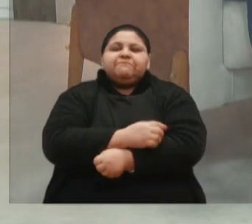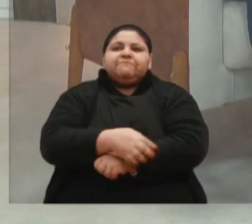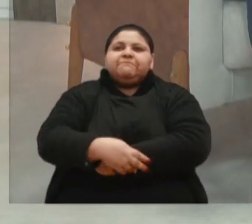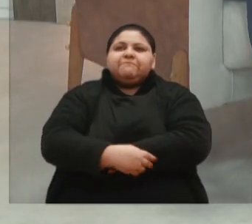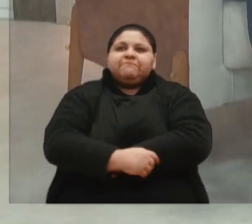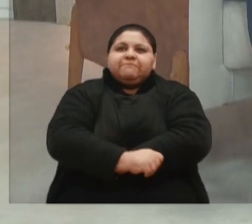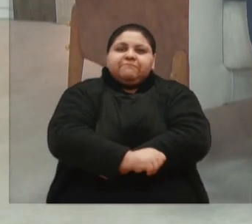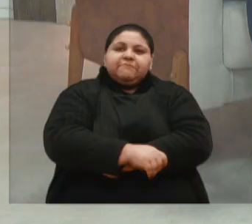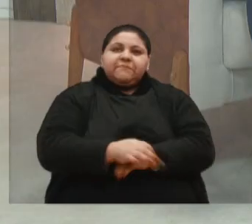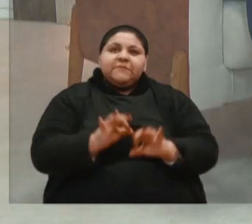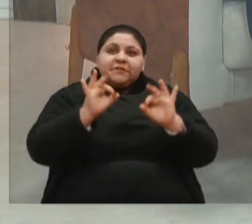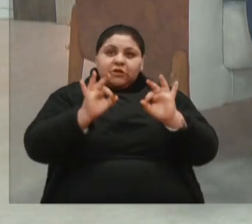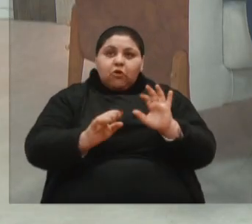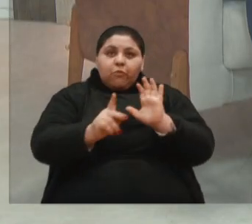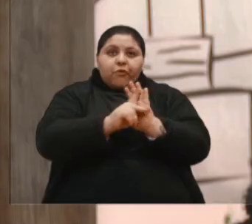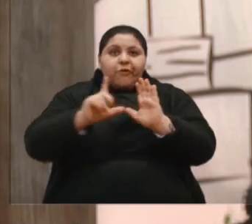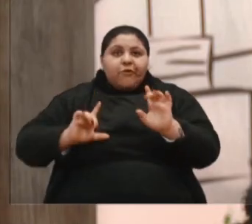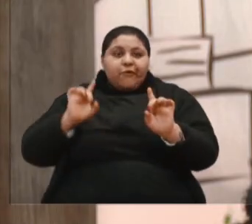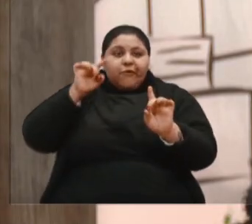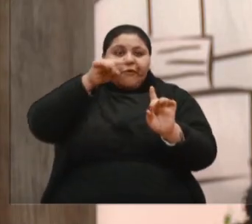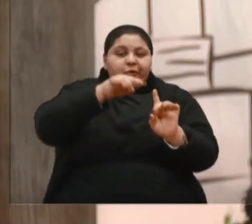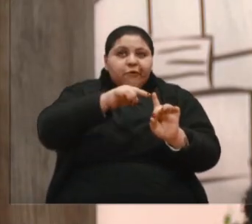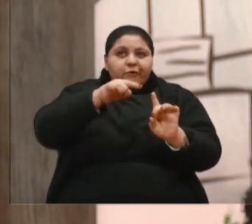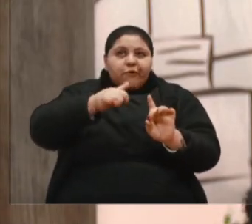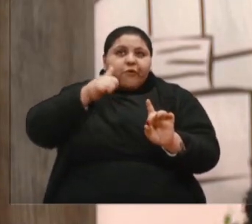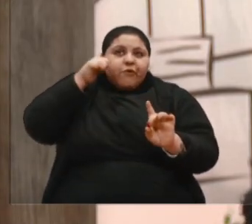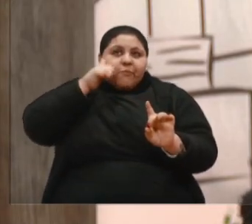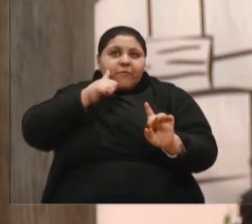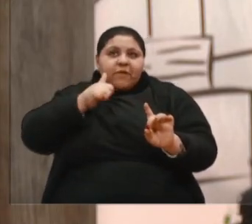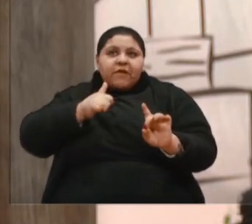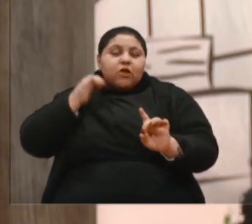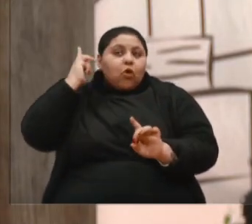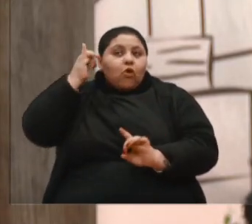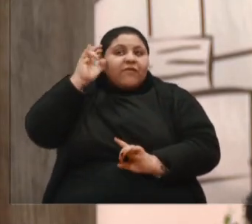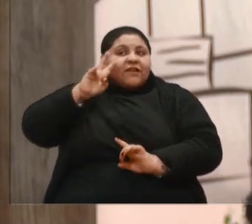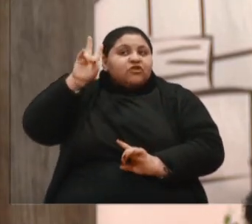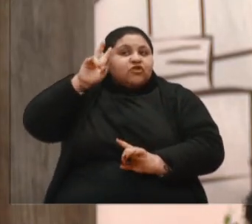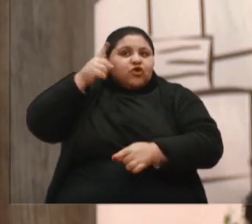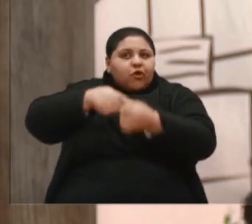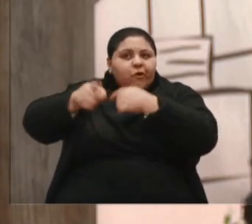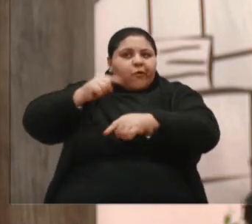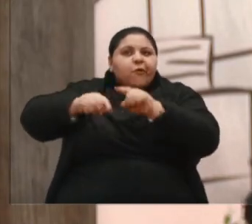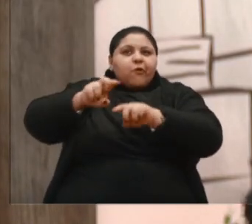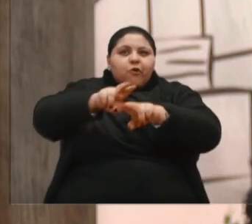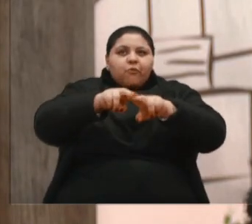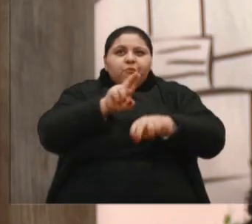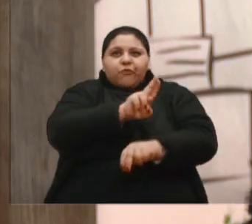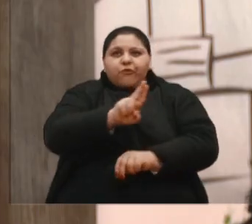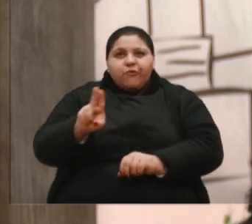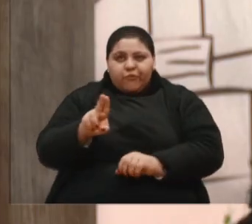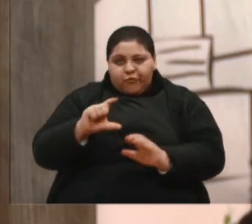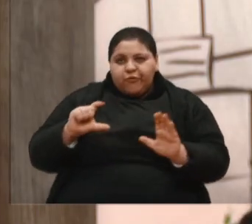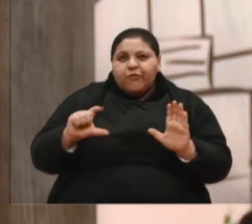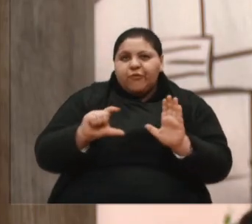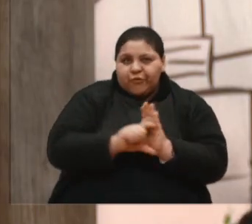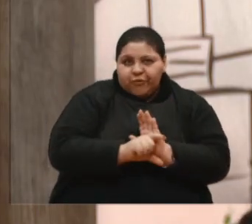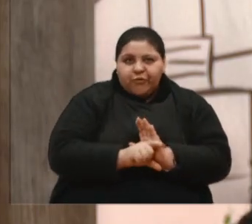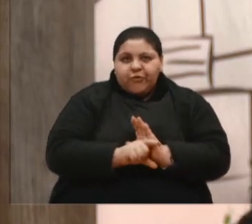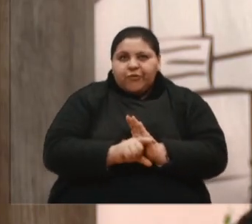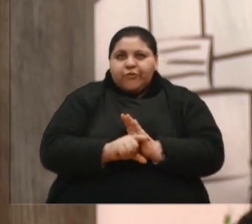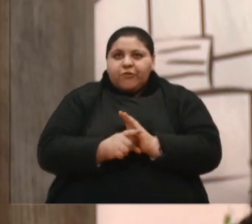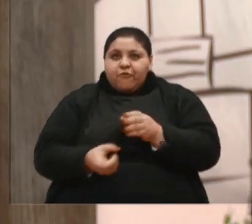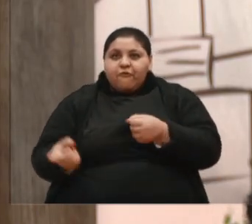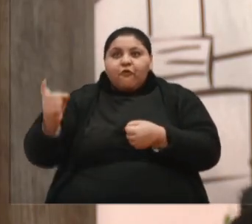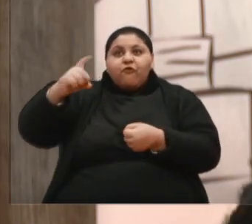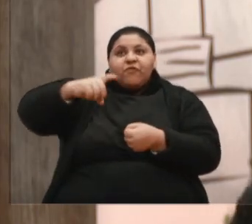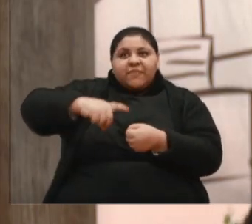Certo. Então, o projeto visa as mulheres contarem a sua história de superação, né? Por isso o nome também do